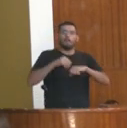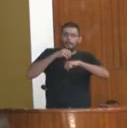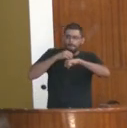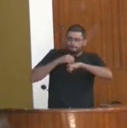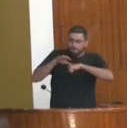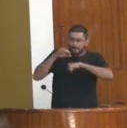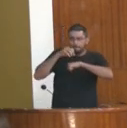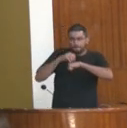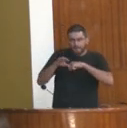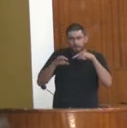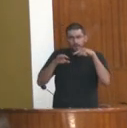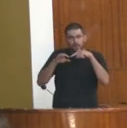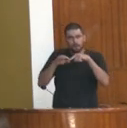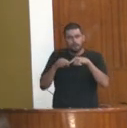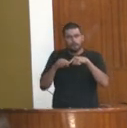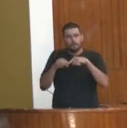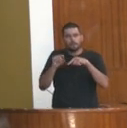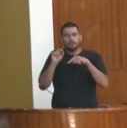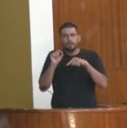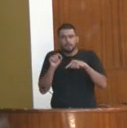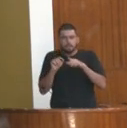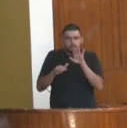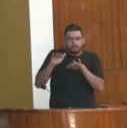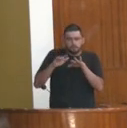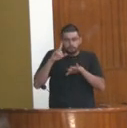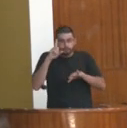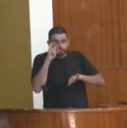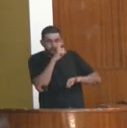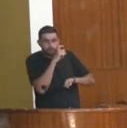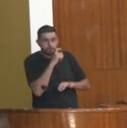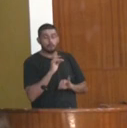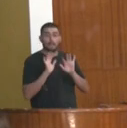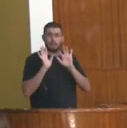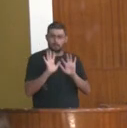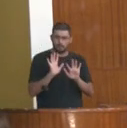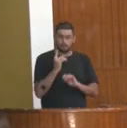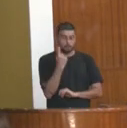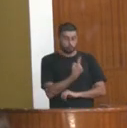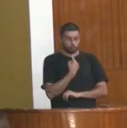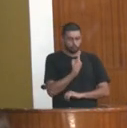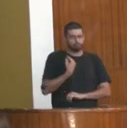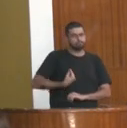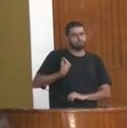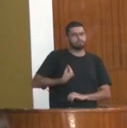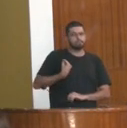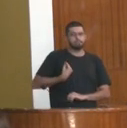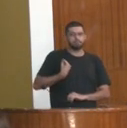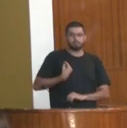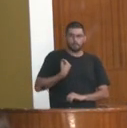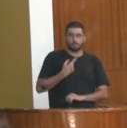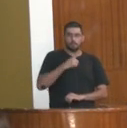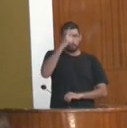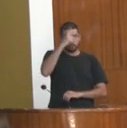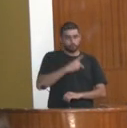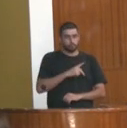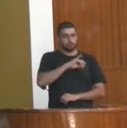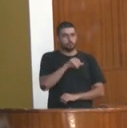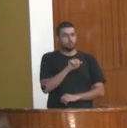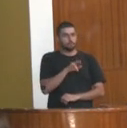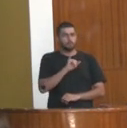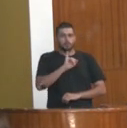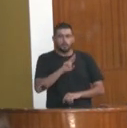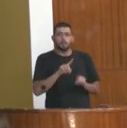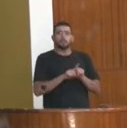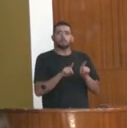passada, com certeza, enquanto nós estivermos na comissão da pessoa com deficiência, tendo o respaldo do presidente Fred Pacheco, do deputado